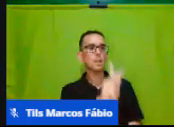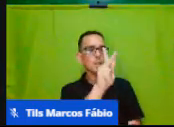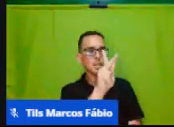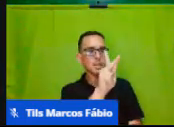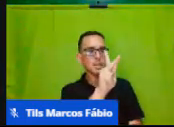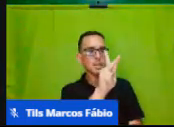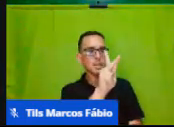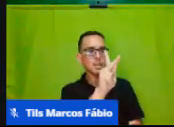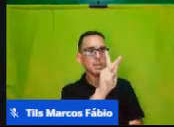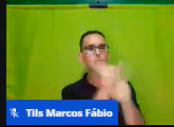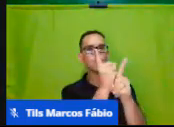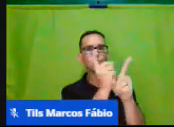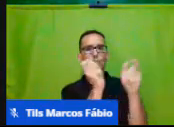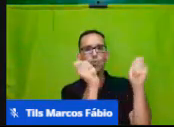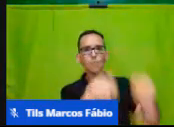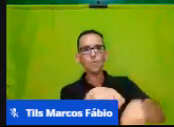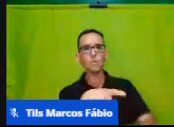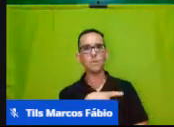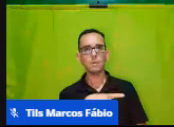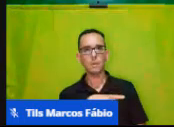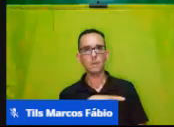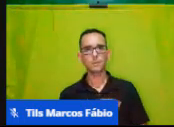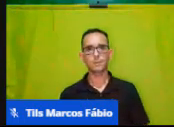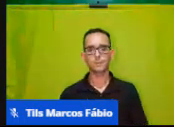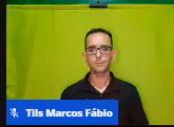bem restrita o acesso.